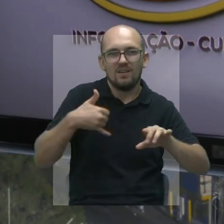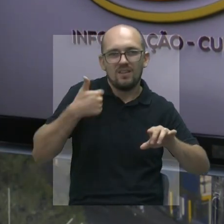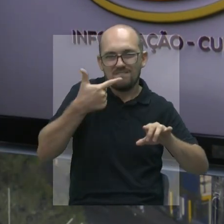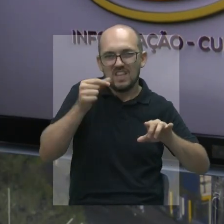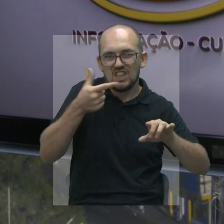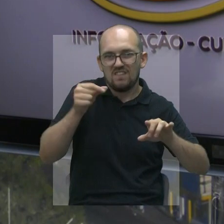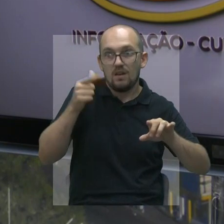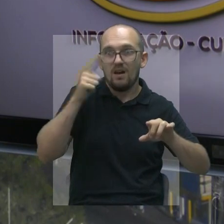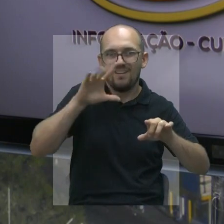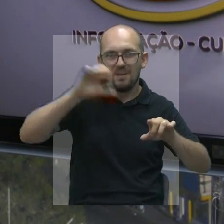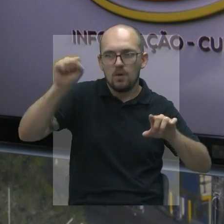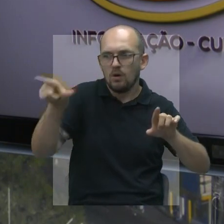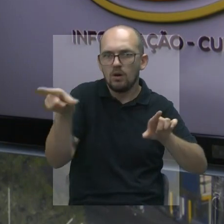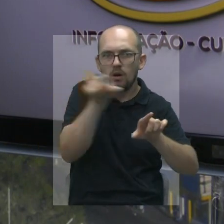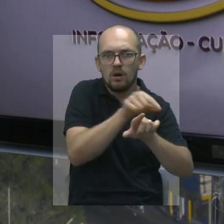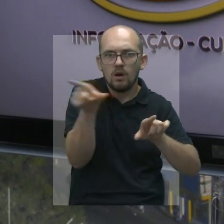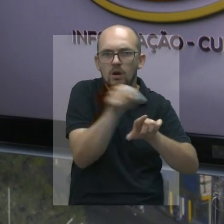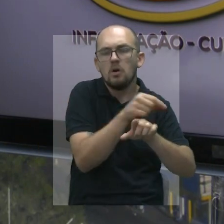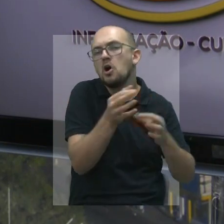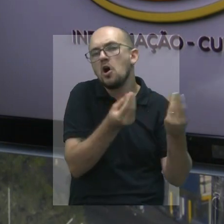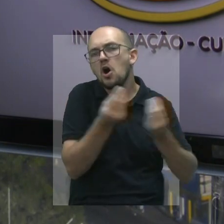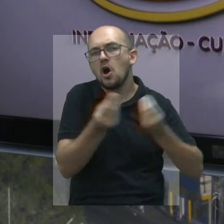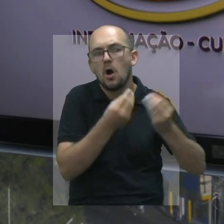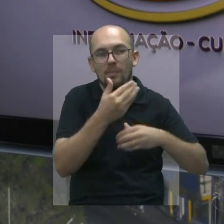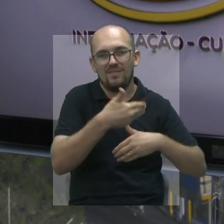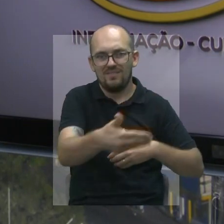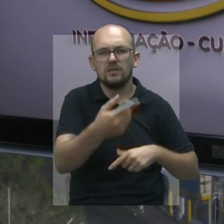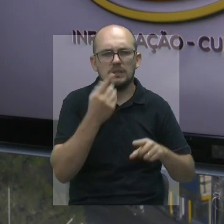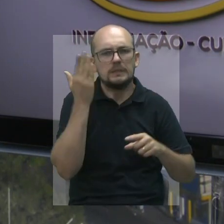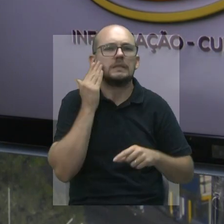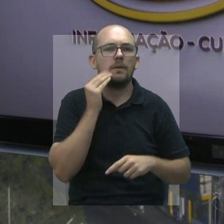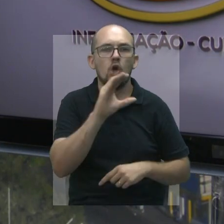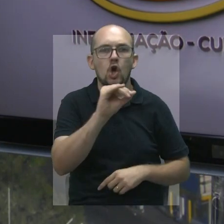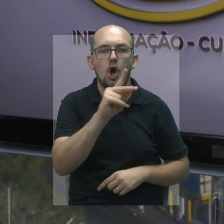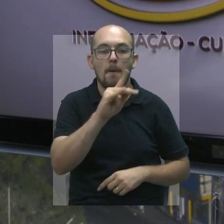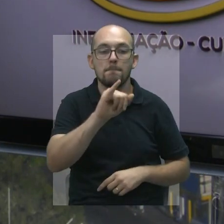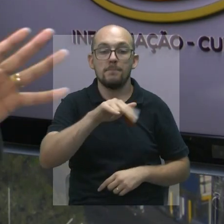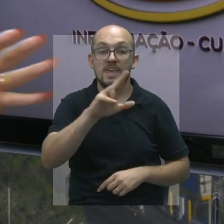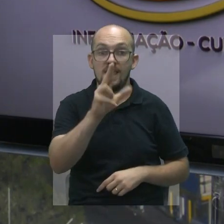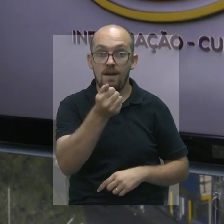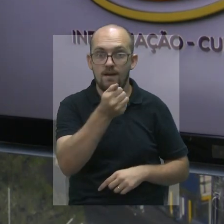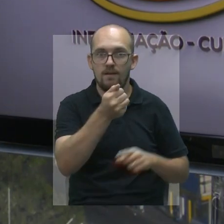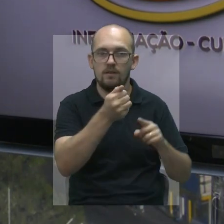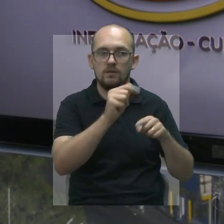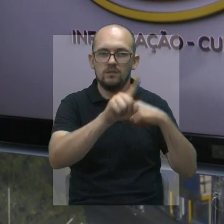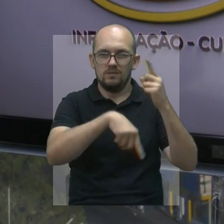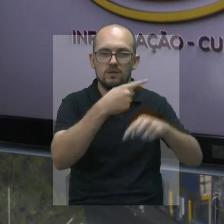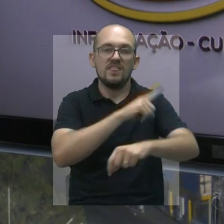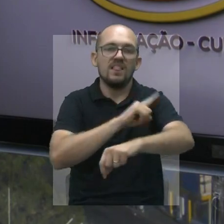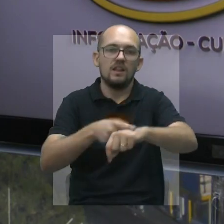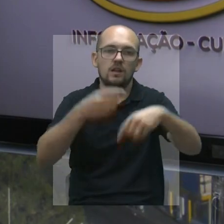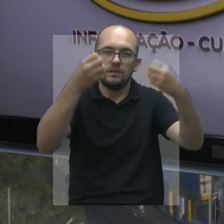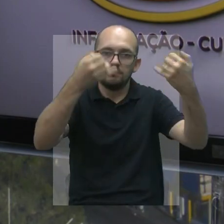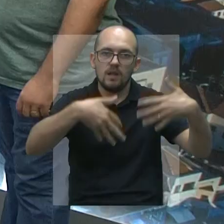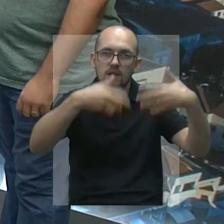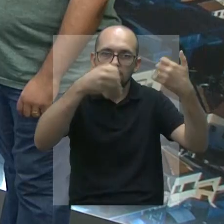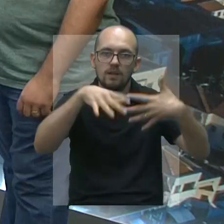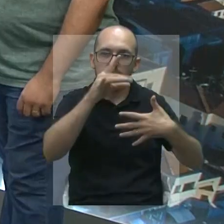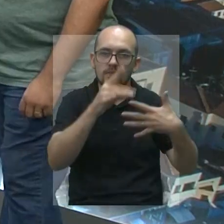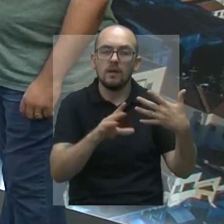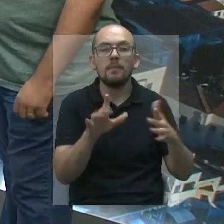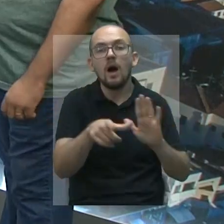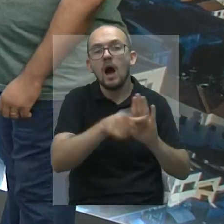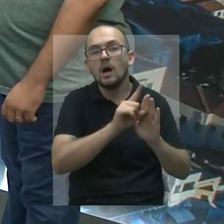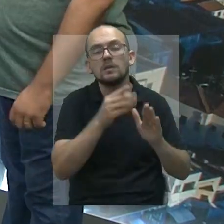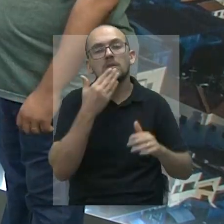preparação e a expectativa para o início desse campeonato? A gente sabe que vai ter a Copinha, eu quero falar da Copinha daqui a pouco, o Danilo vai trazer mais detalhes. Sim. Mas antes, gostaria que